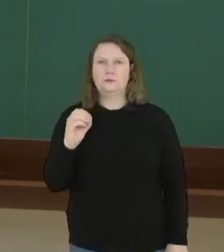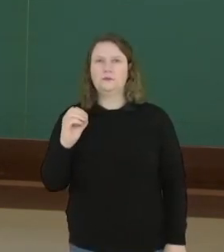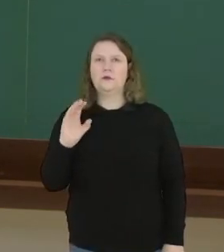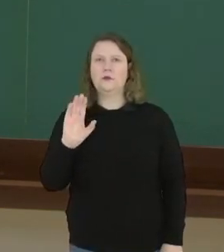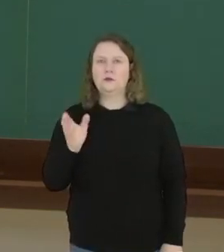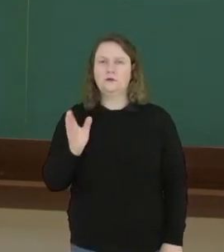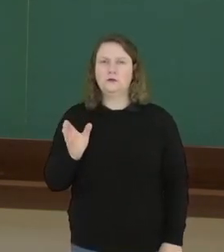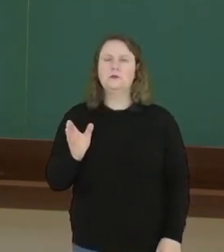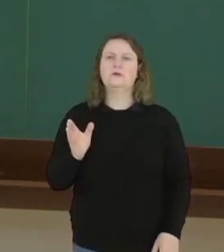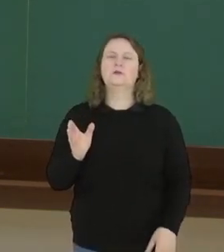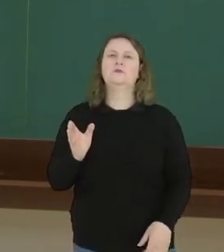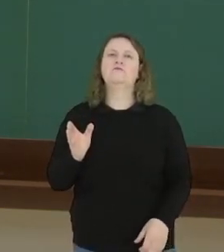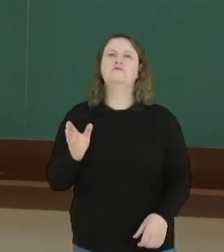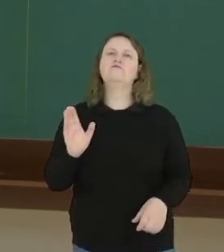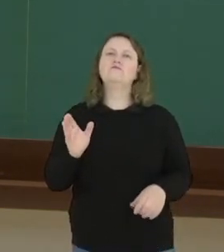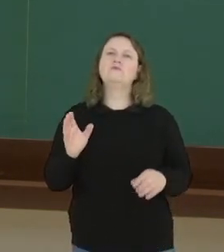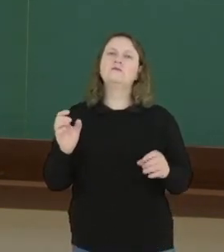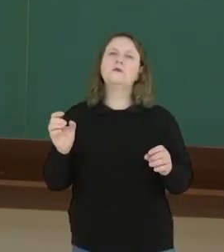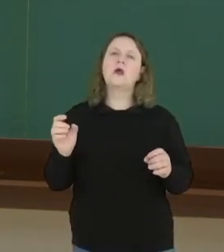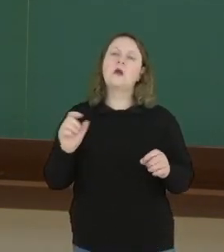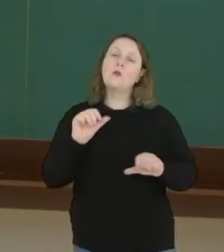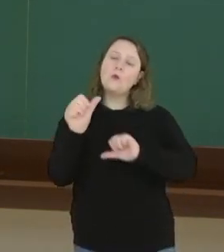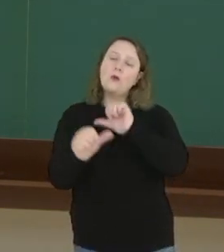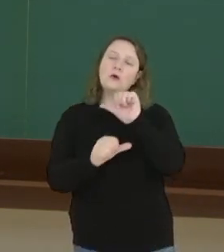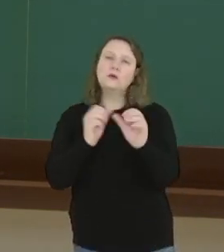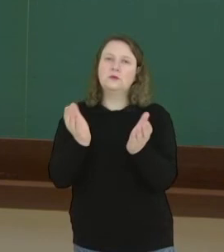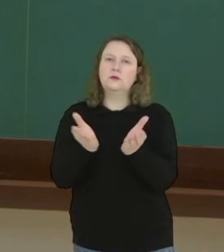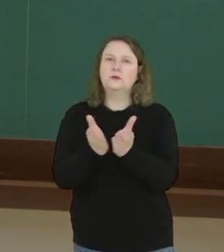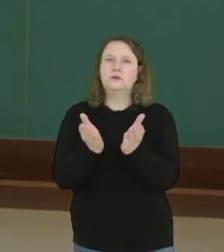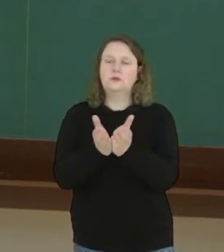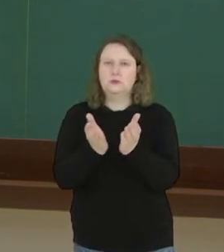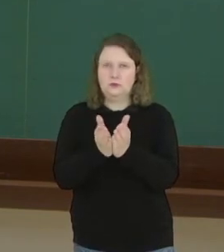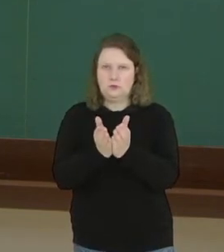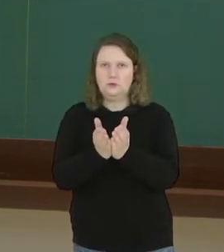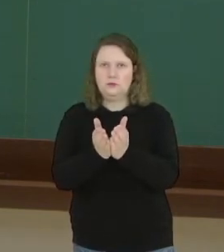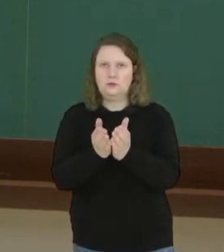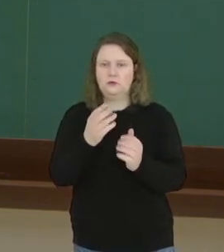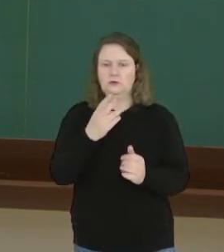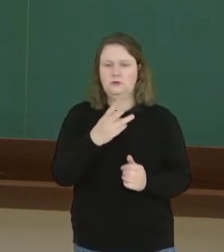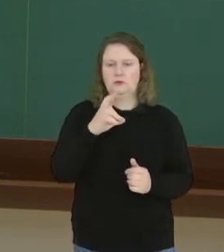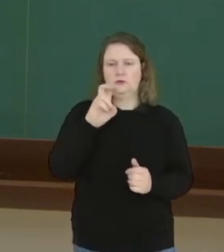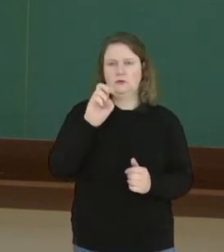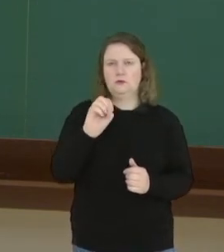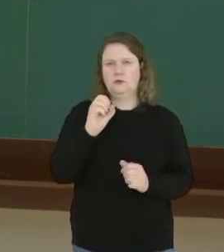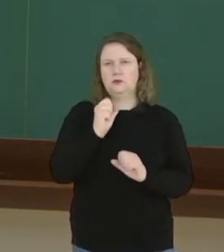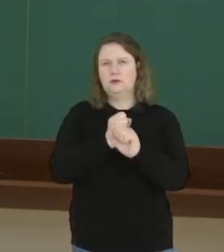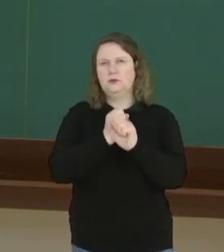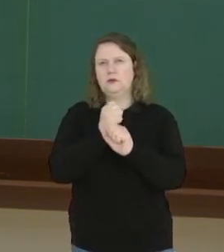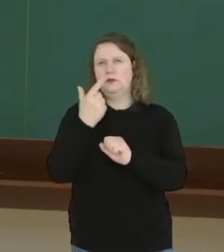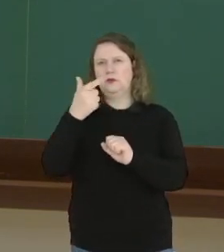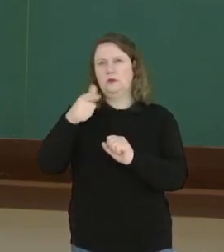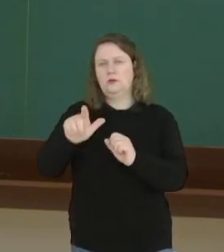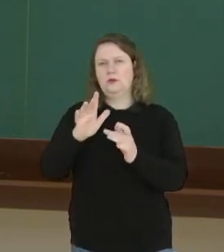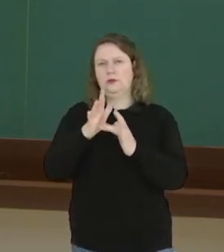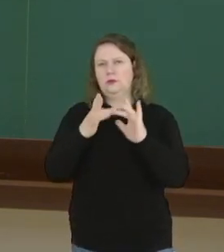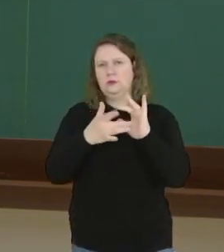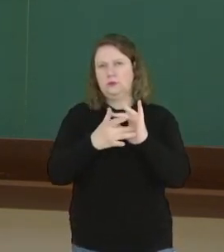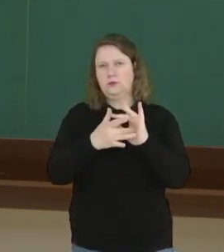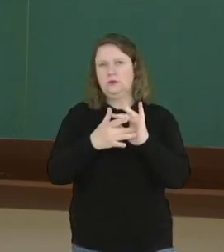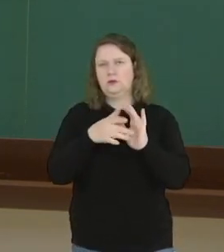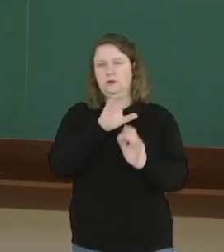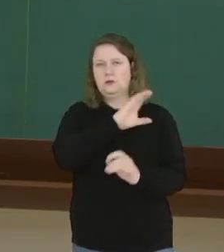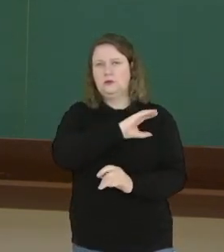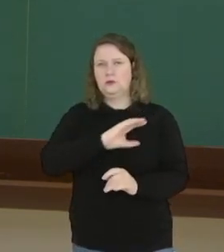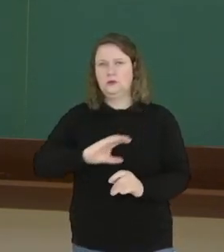Teodósio, ele torna o cristianismo impressionante, em 350 anos, né, após 33 Jesus Cristo na cruz,